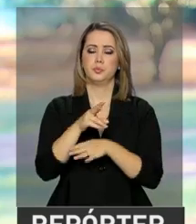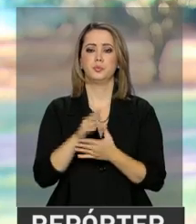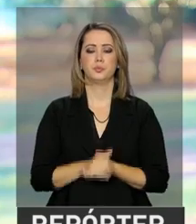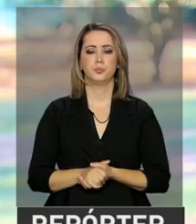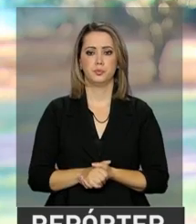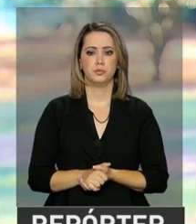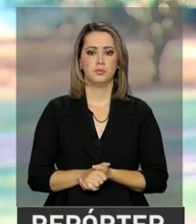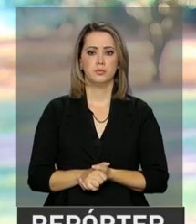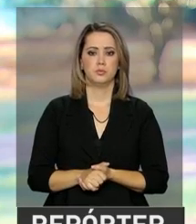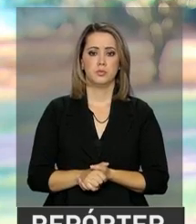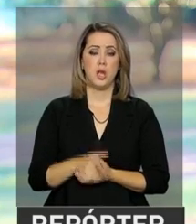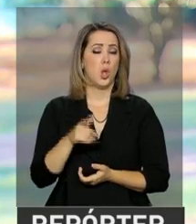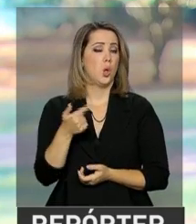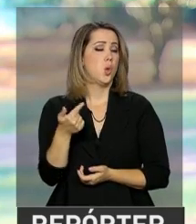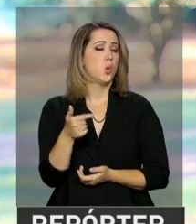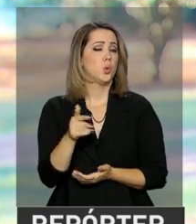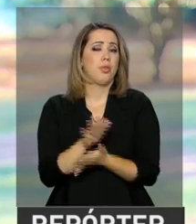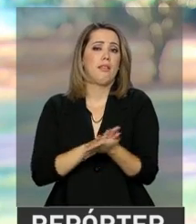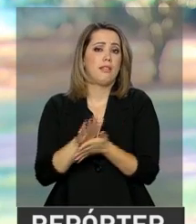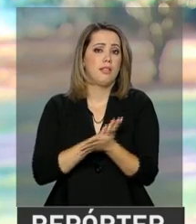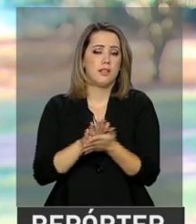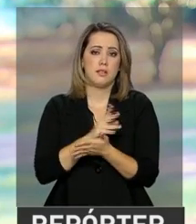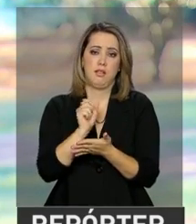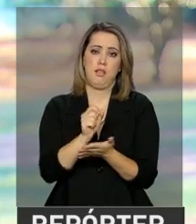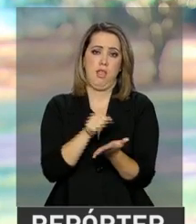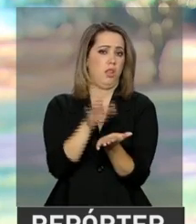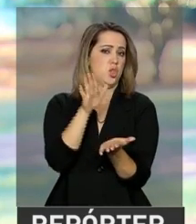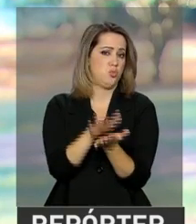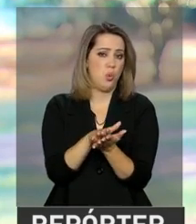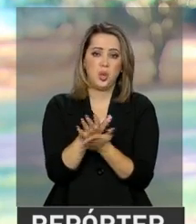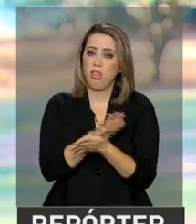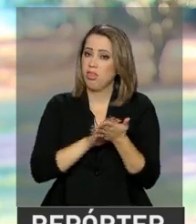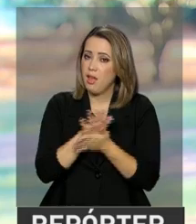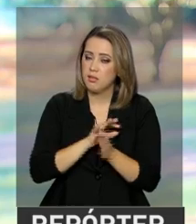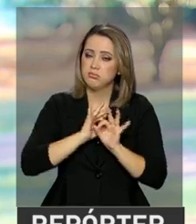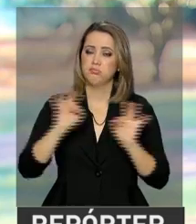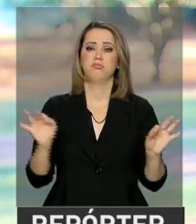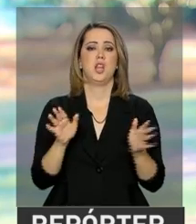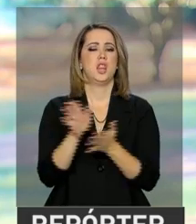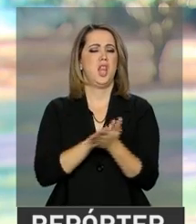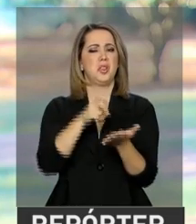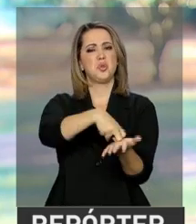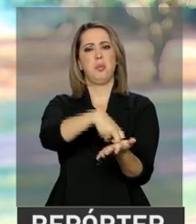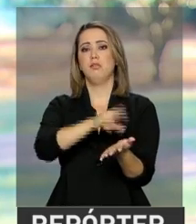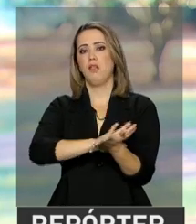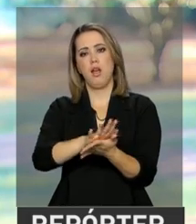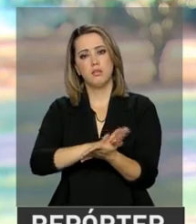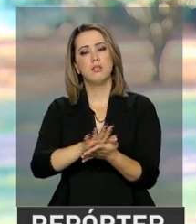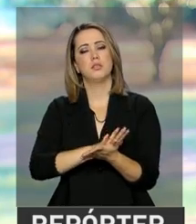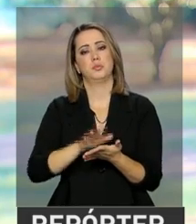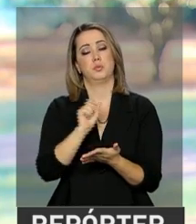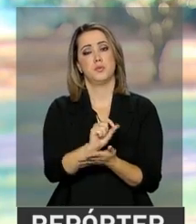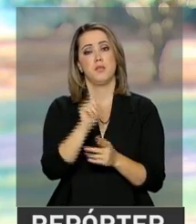Qual é a sanção que o produtor tem eh se não aderir ao cadastro não tem nenhuma multa não tem nenhuma punição efetiva